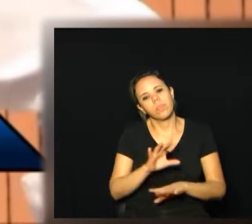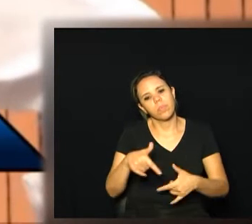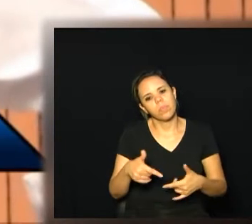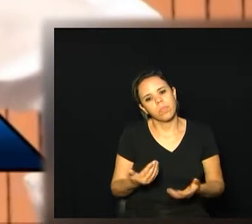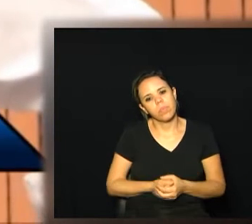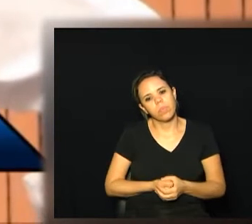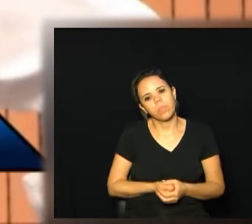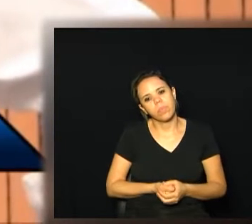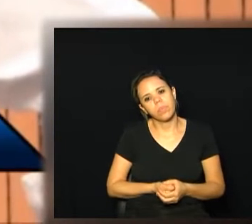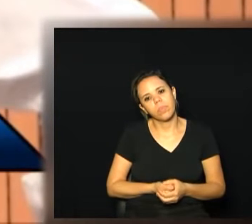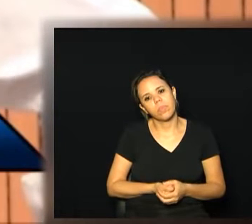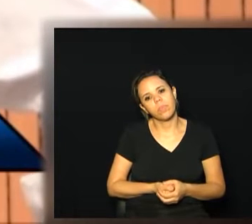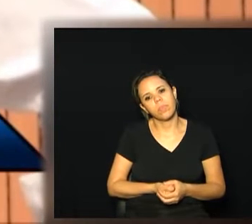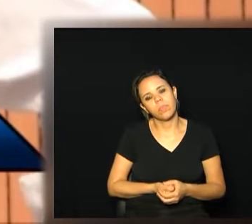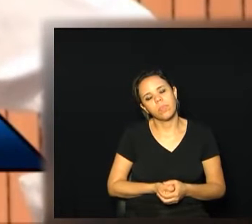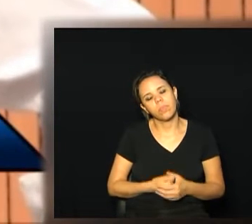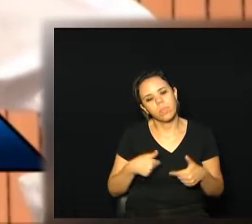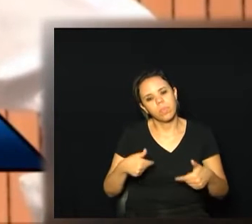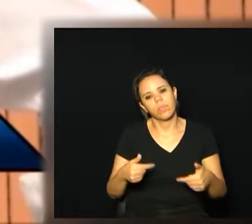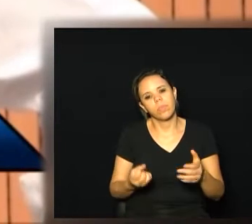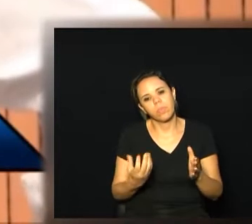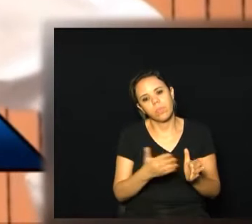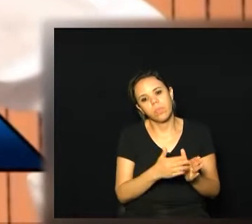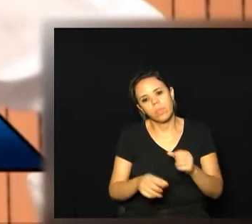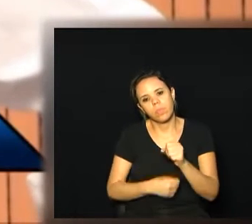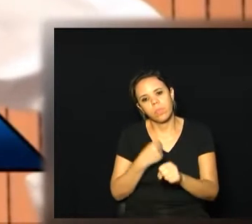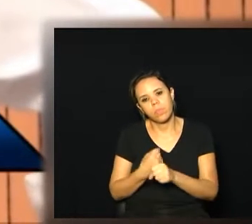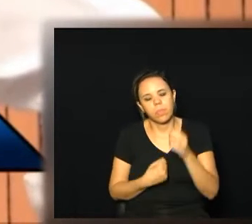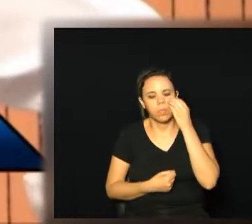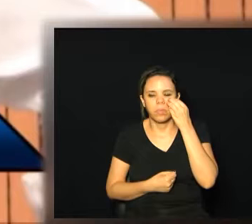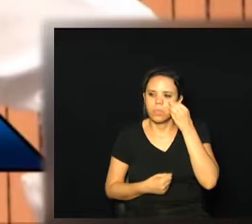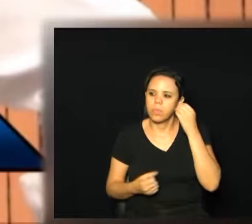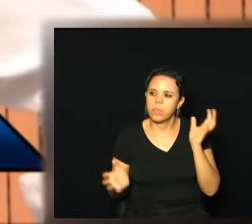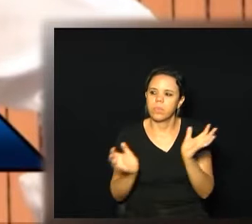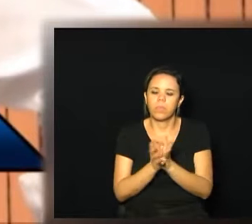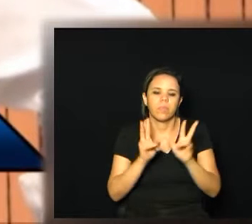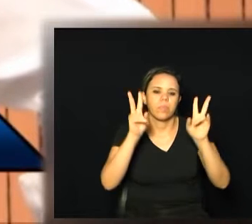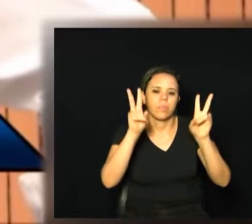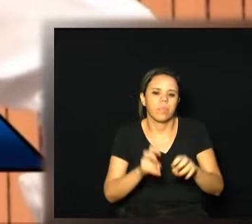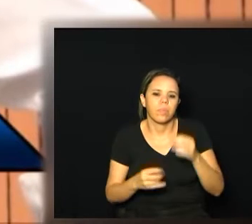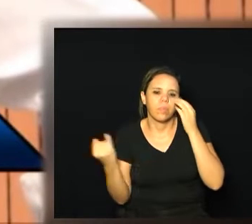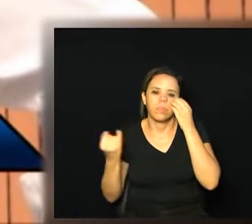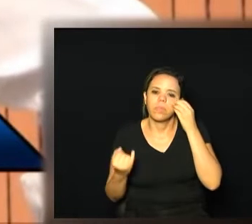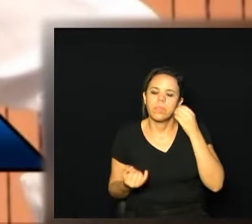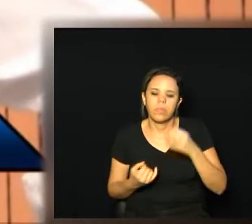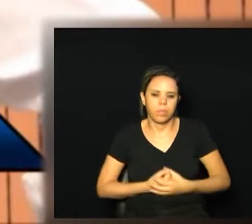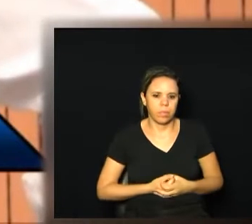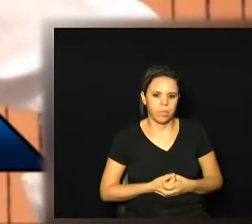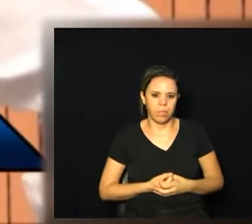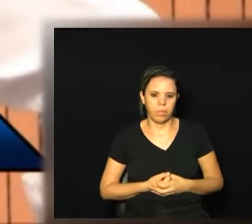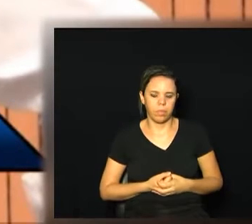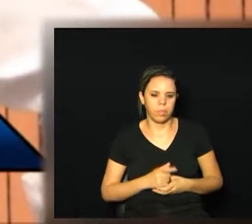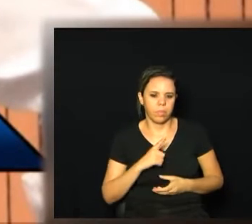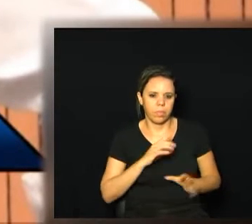trabalhos intensos que ocorreram durante todo o ano da comissão, temas muito relevantes. Eu